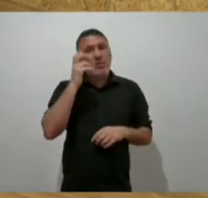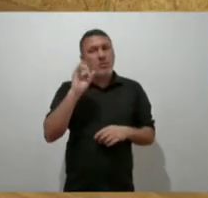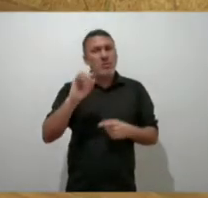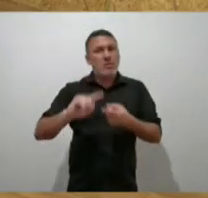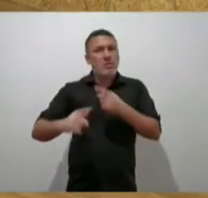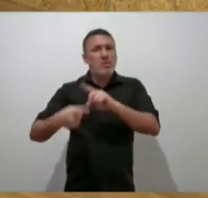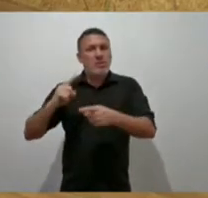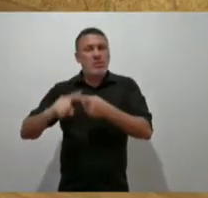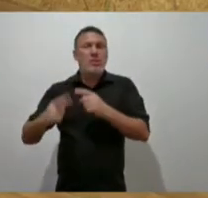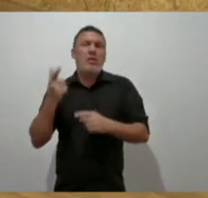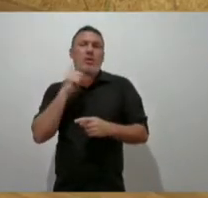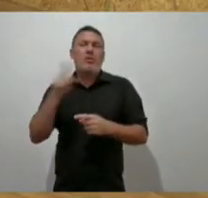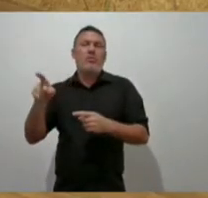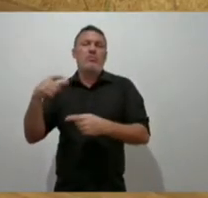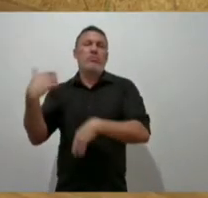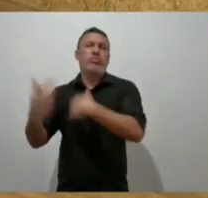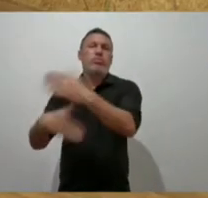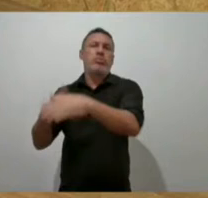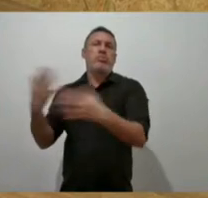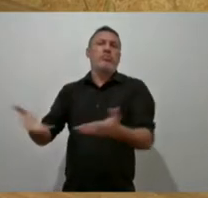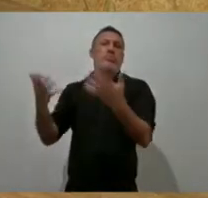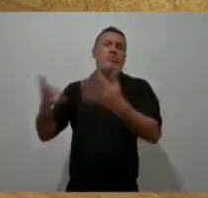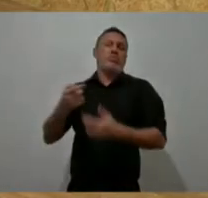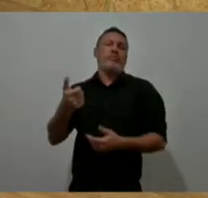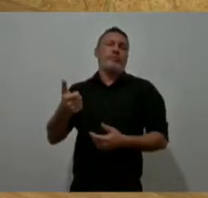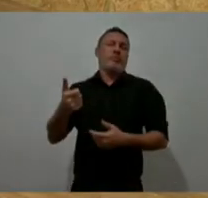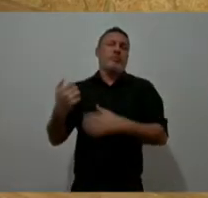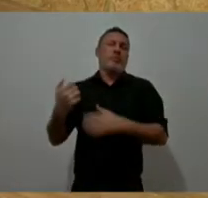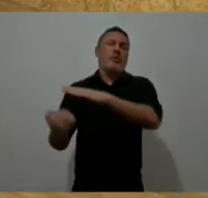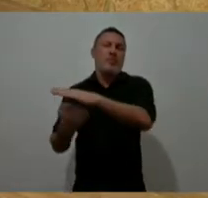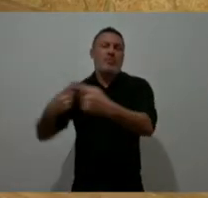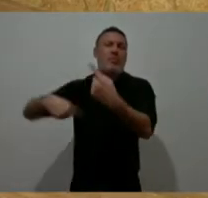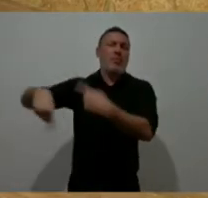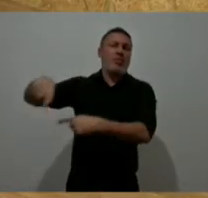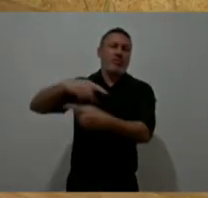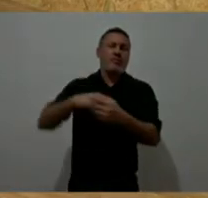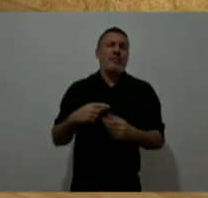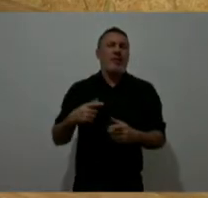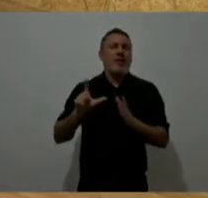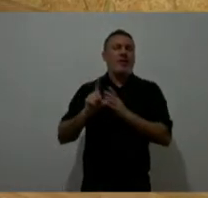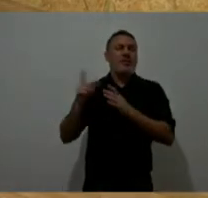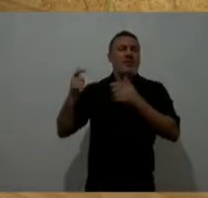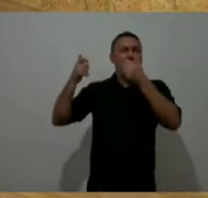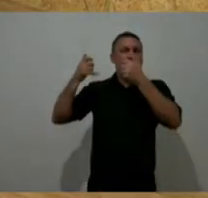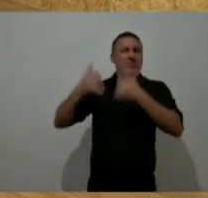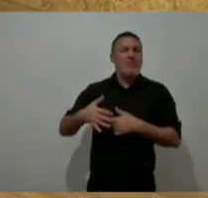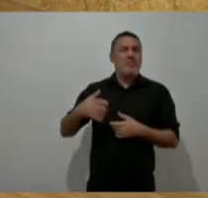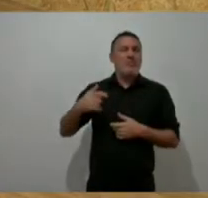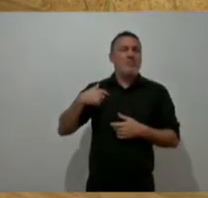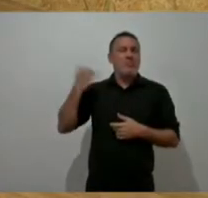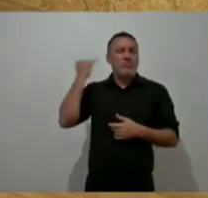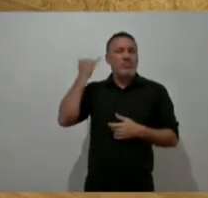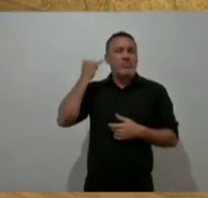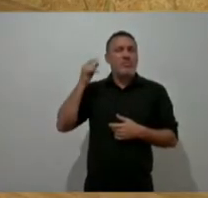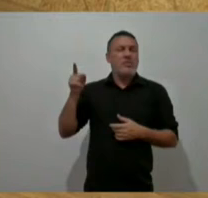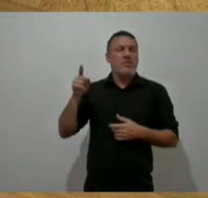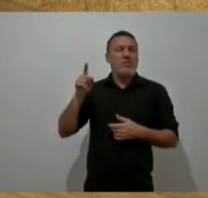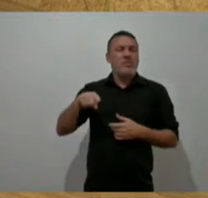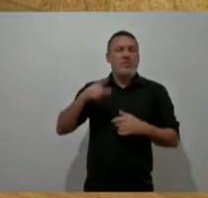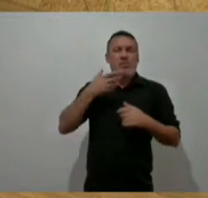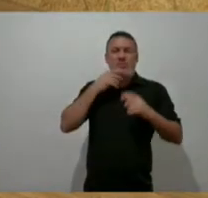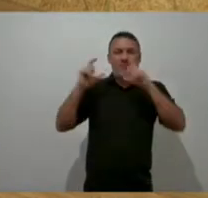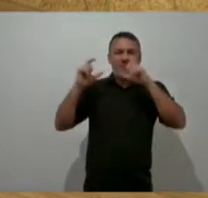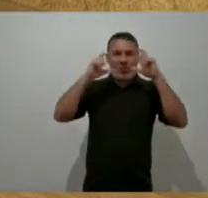aos mercados. Né? Então, eu estava ouvindo aqui o finalzinho da fala do Sebastião, se a gente cria